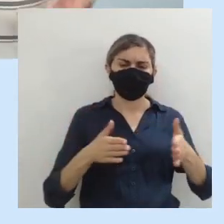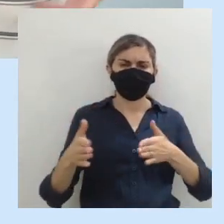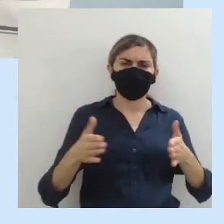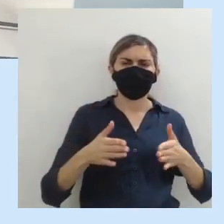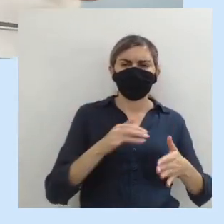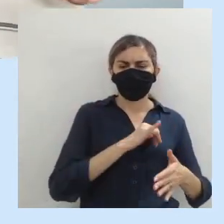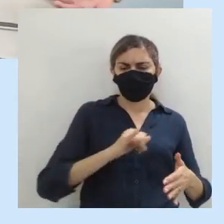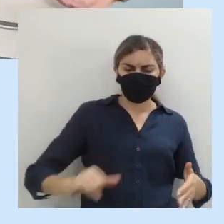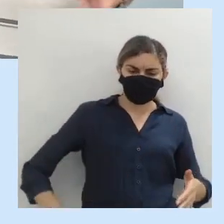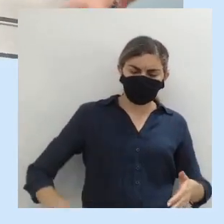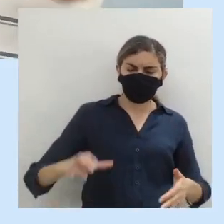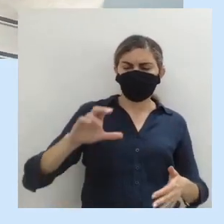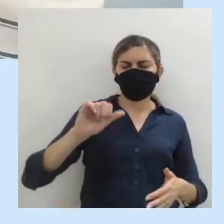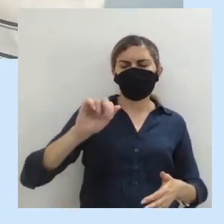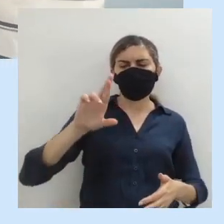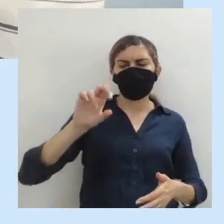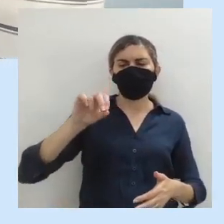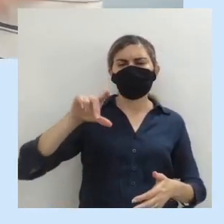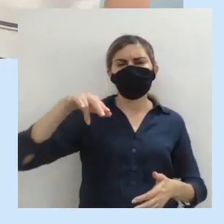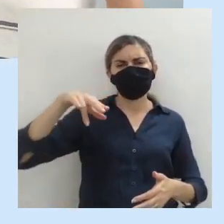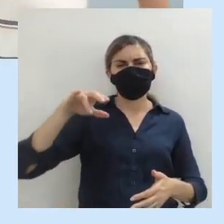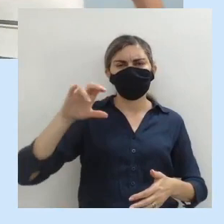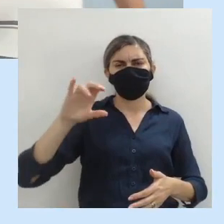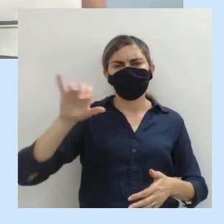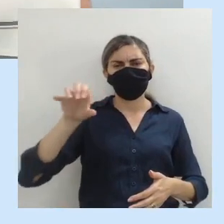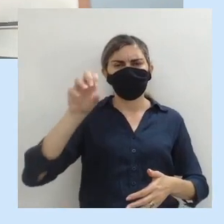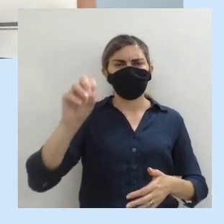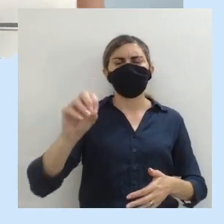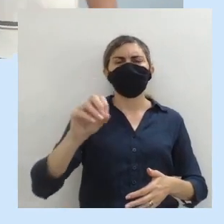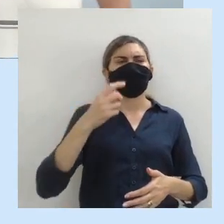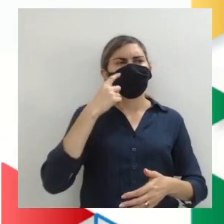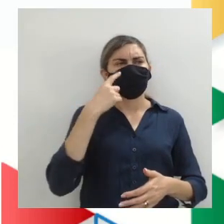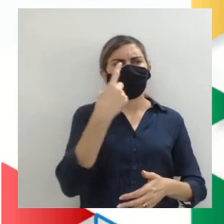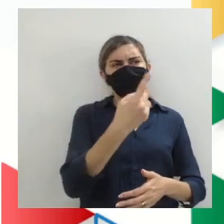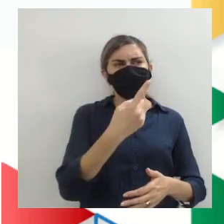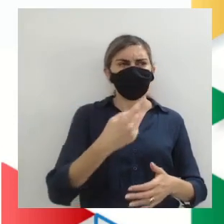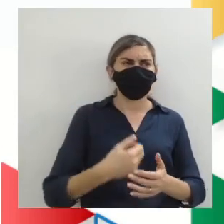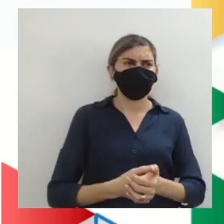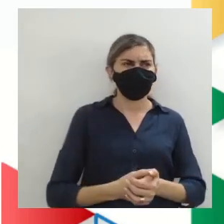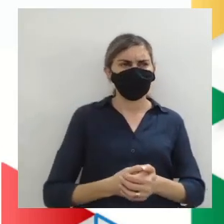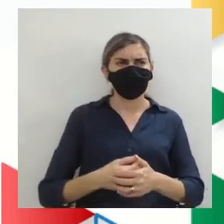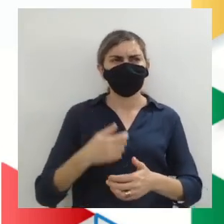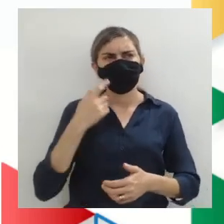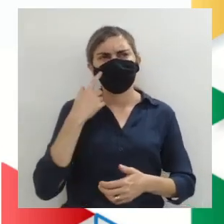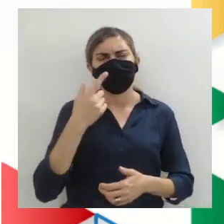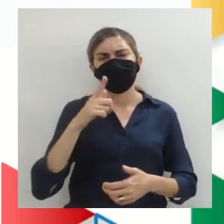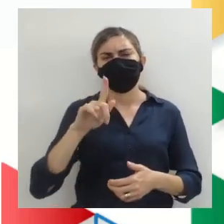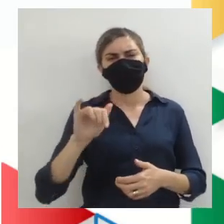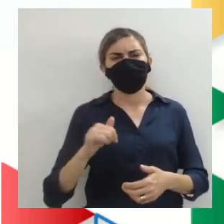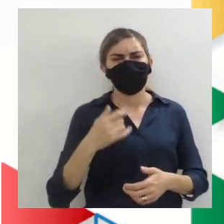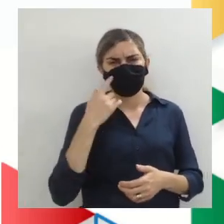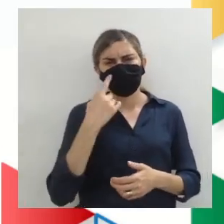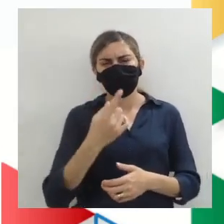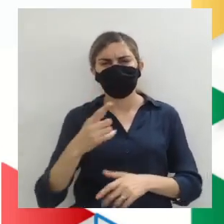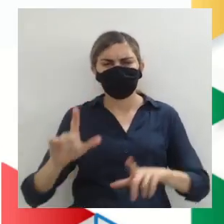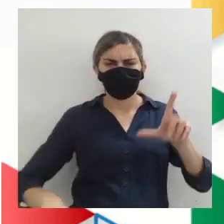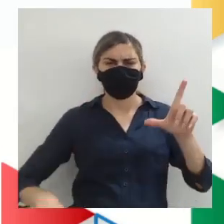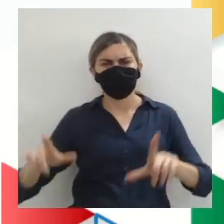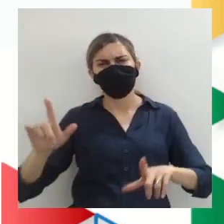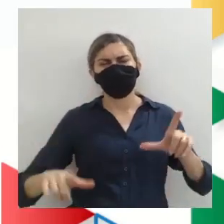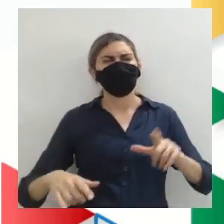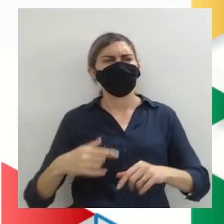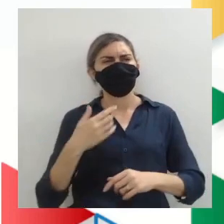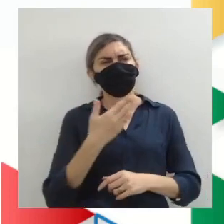Carolíngio, mas o que é o Império Carolíngio? Na tela, nós podemos ver. Acompanhem comigo, olhem na tela. Vejam só, aqui nós temos